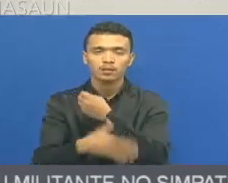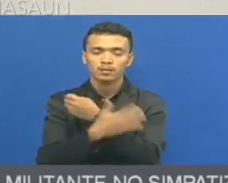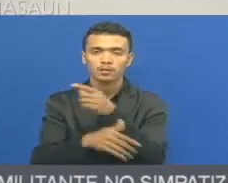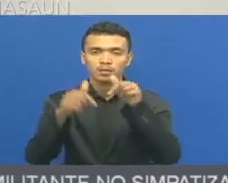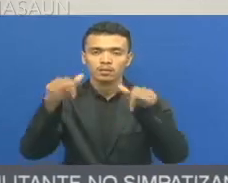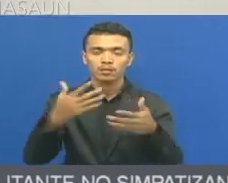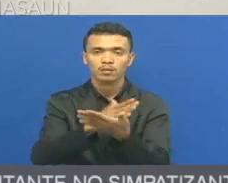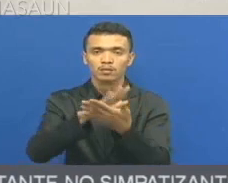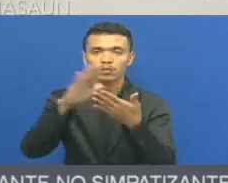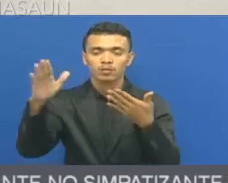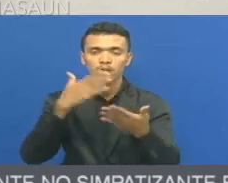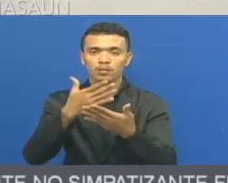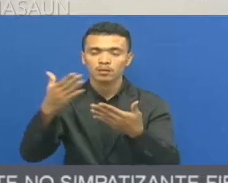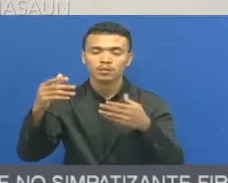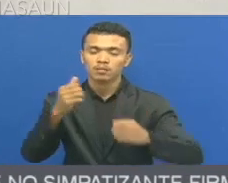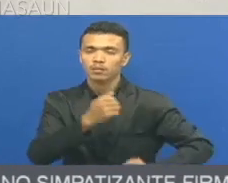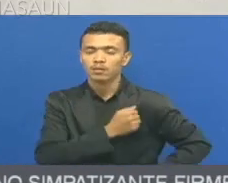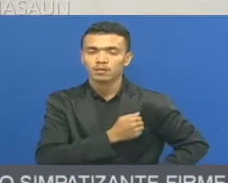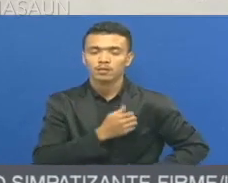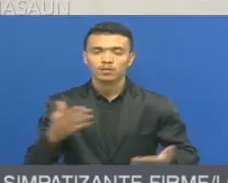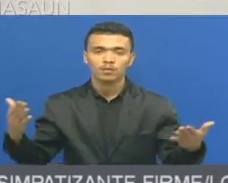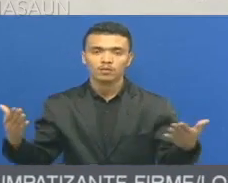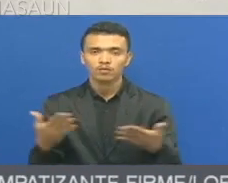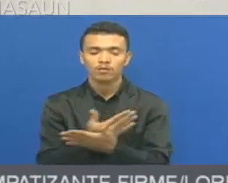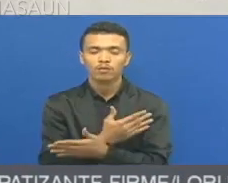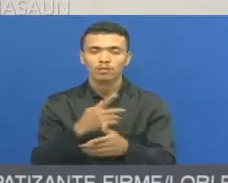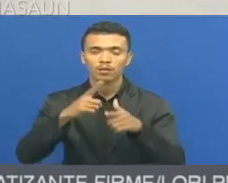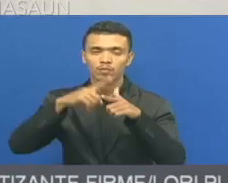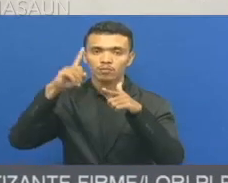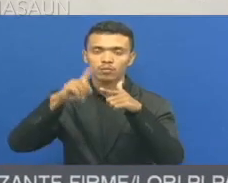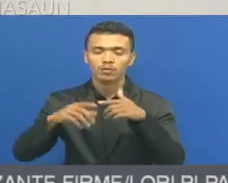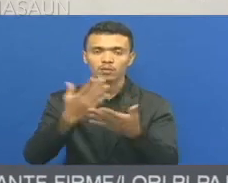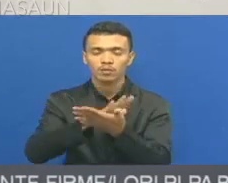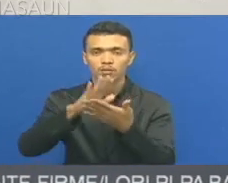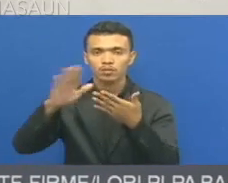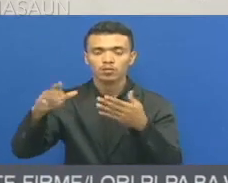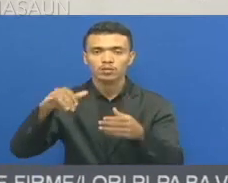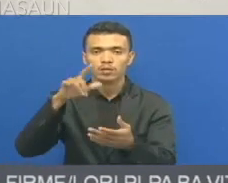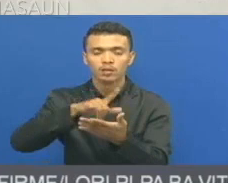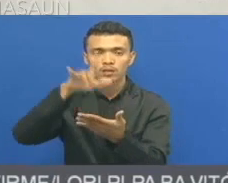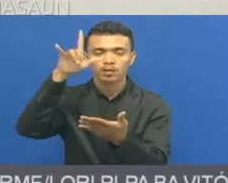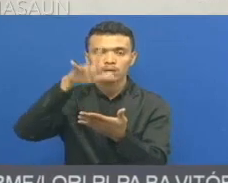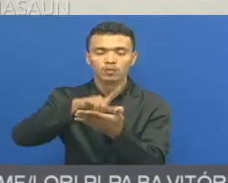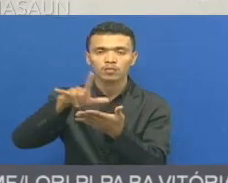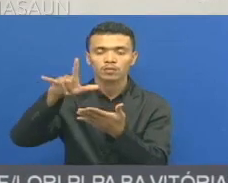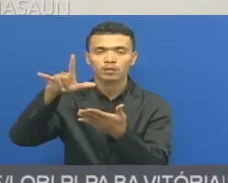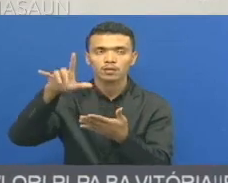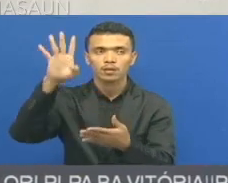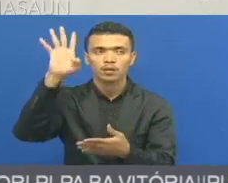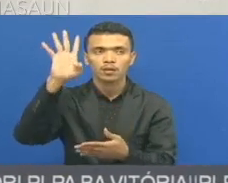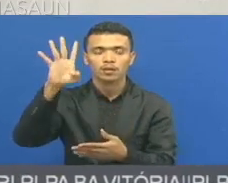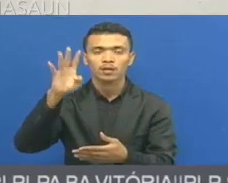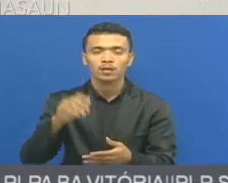Sosa equipamento militar, nebe moderno. Depois, sosa itene helicóptero, hat